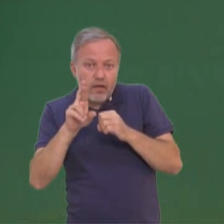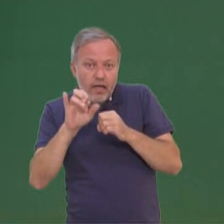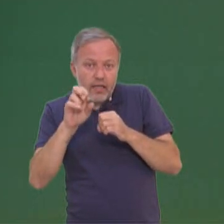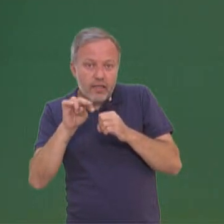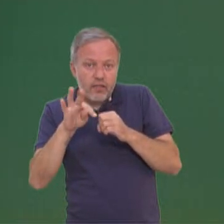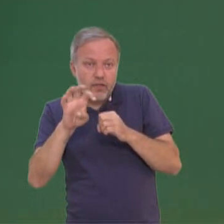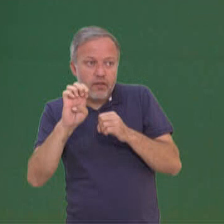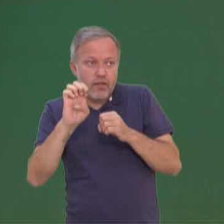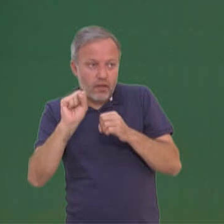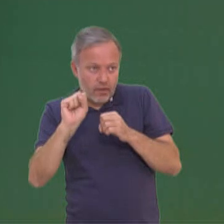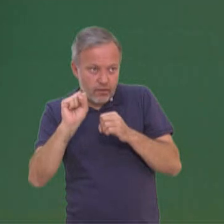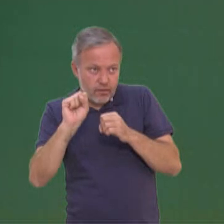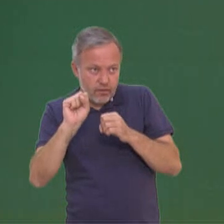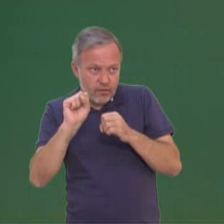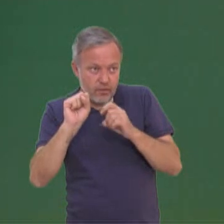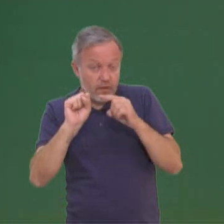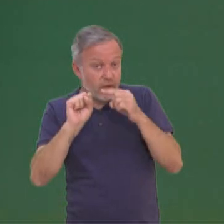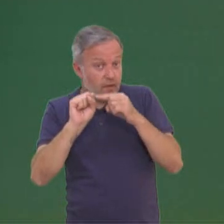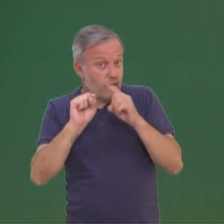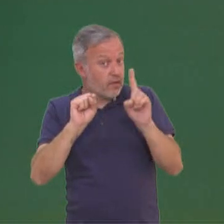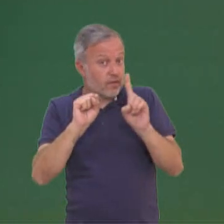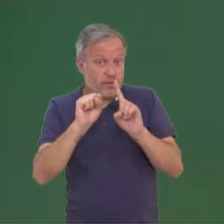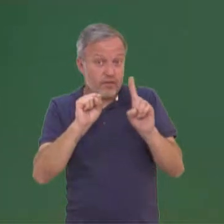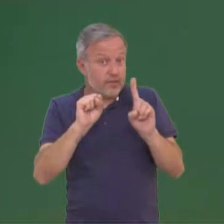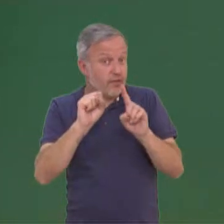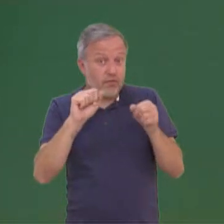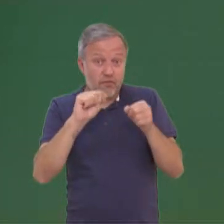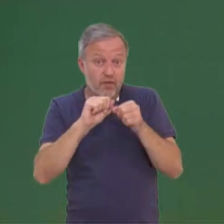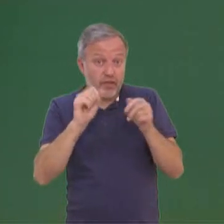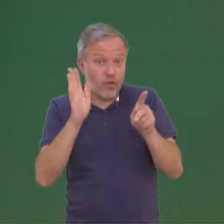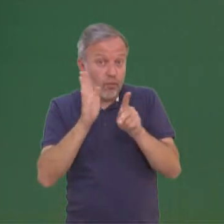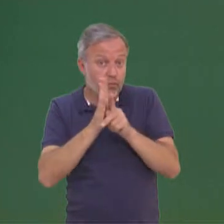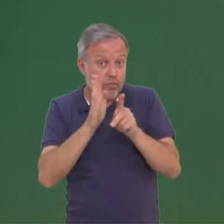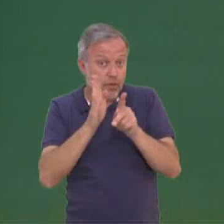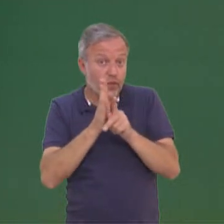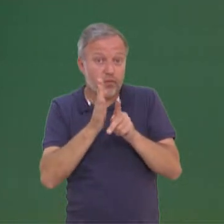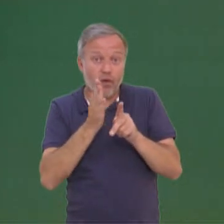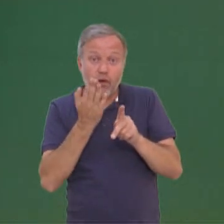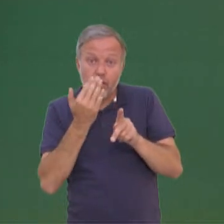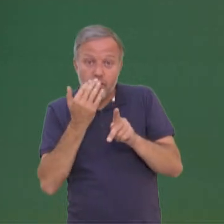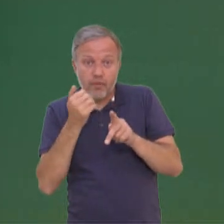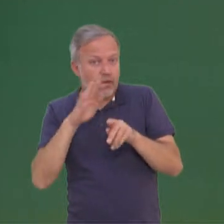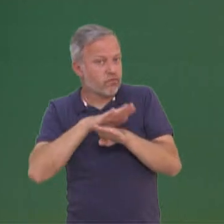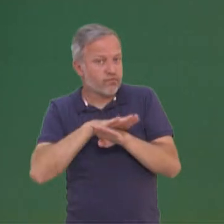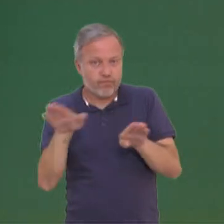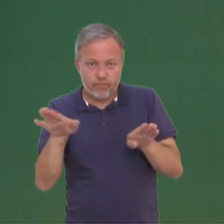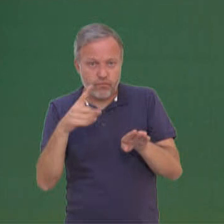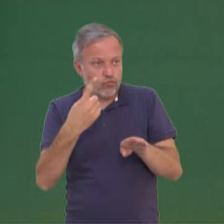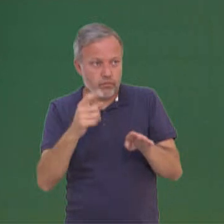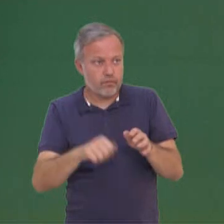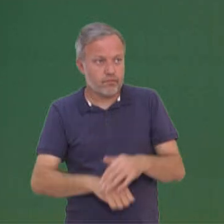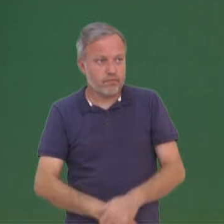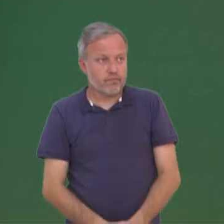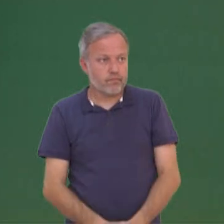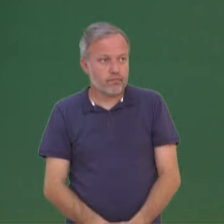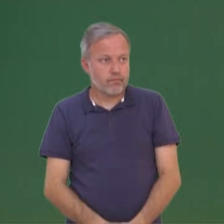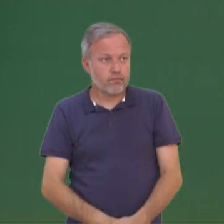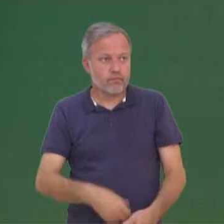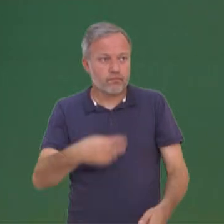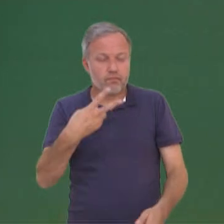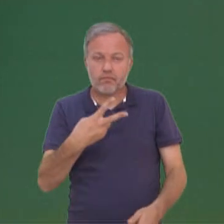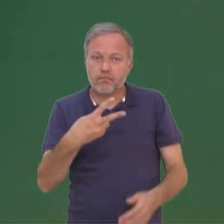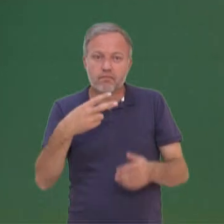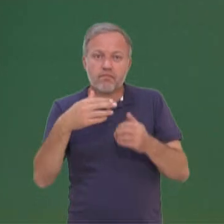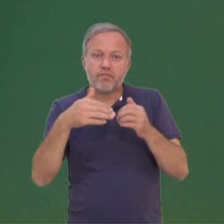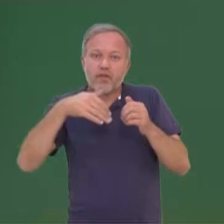A questão aqui, autotróficos. Não produzem o próprio alimento. 0,1 não marca, tá errado. 2. Material